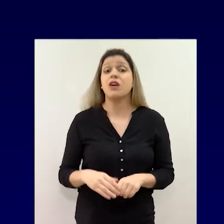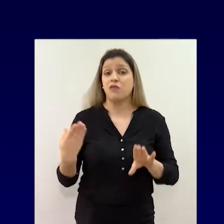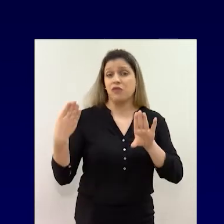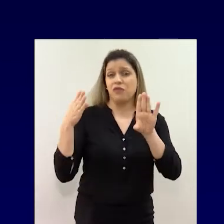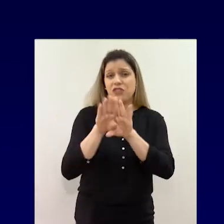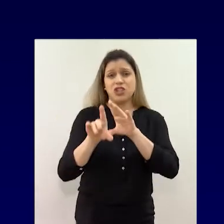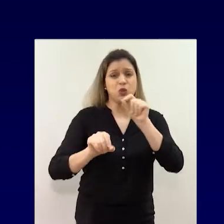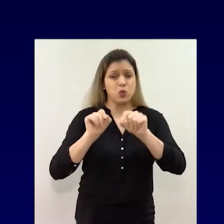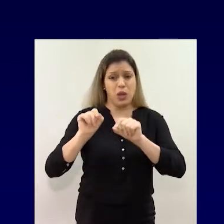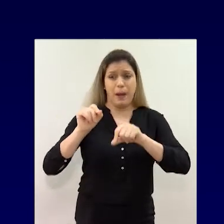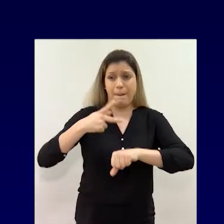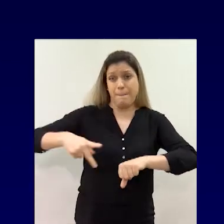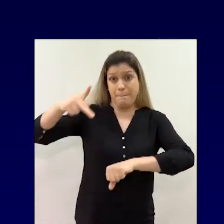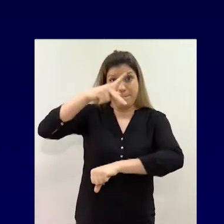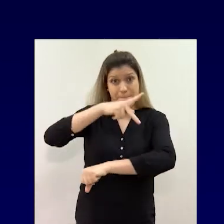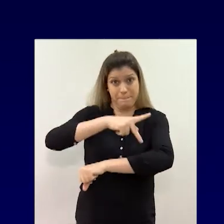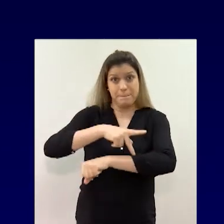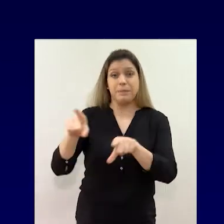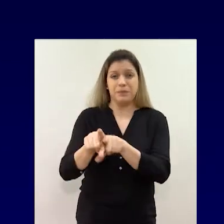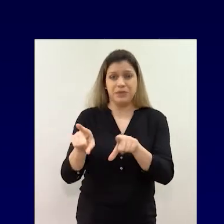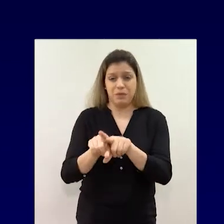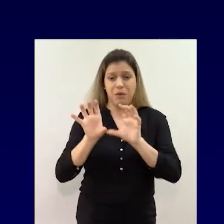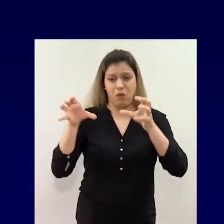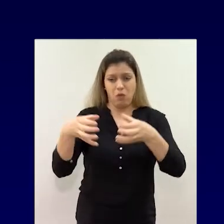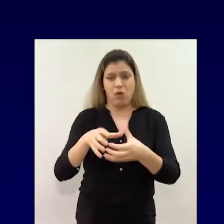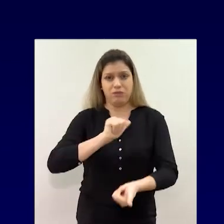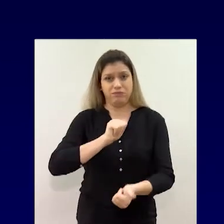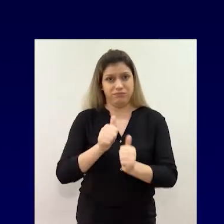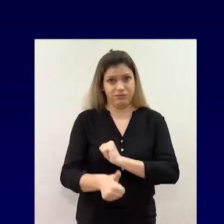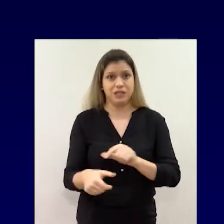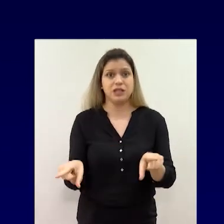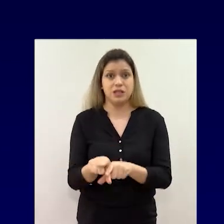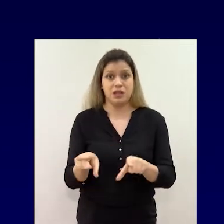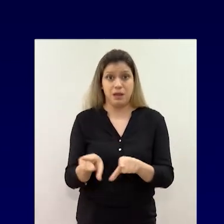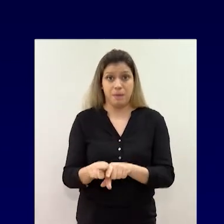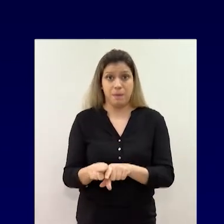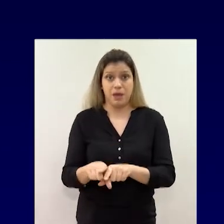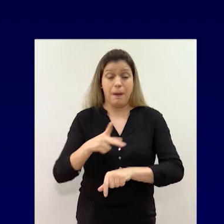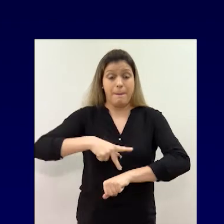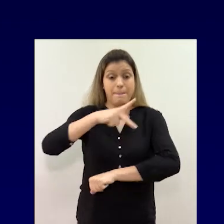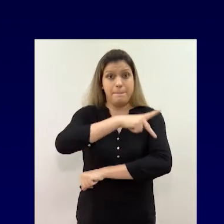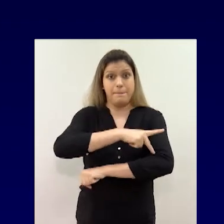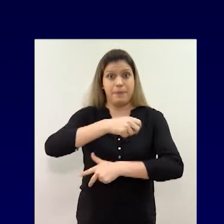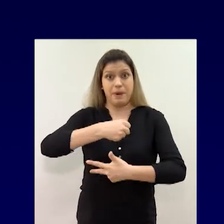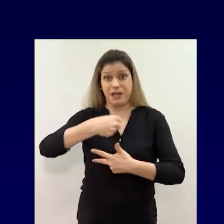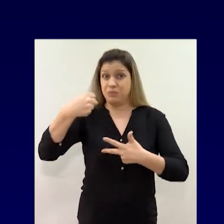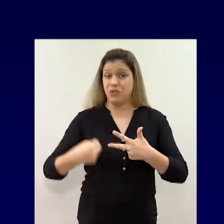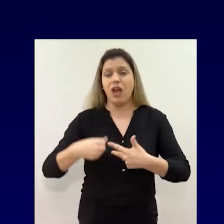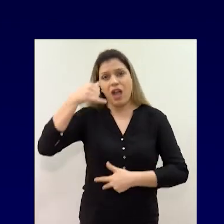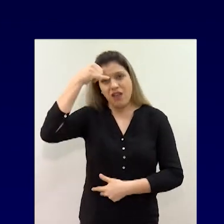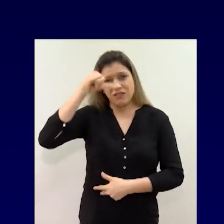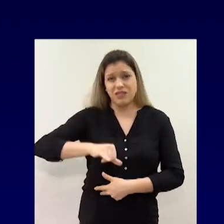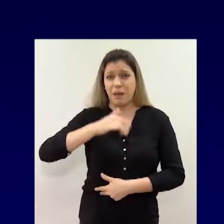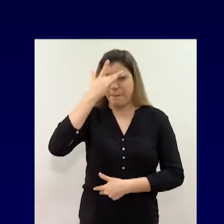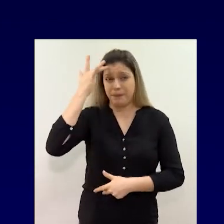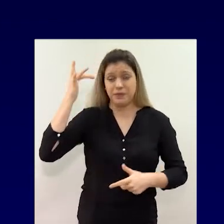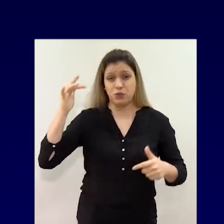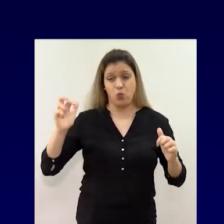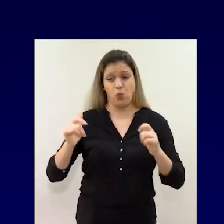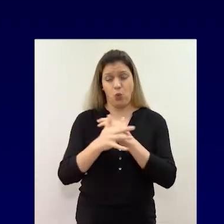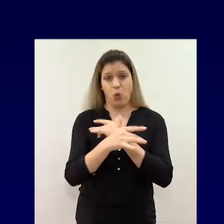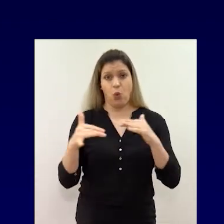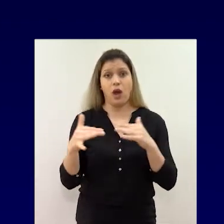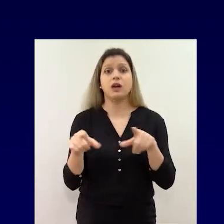internação, fechamento de parques estaduais e centros esportivos, incluindo o Parque dos Poderes, para evitar a aglomeração de